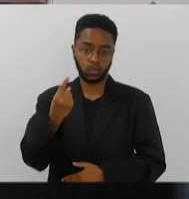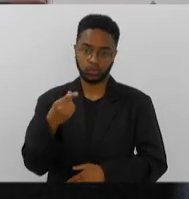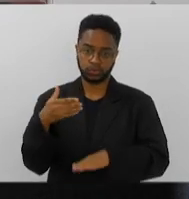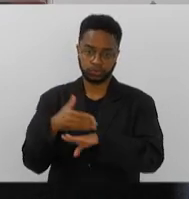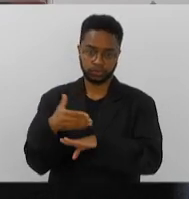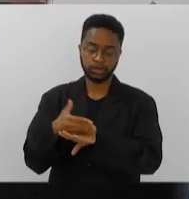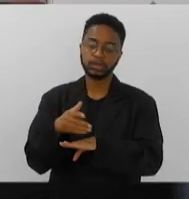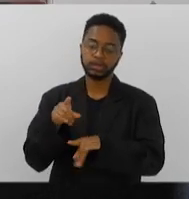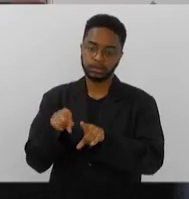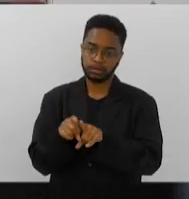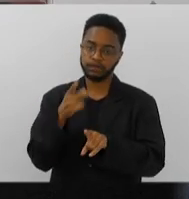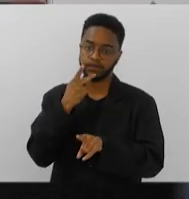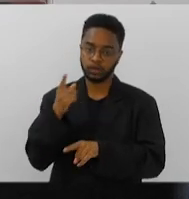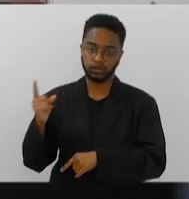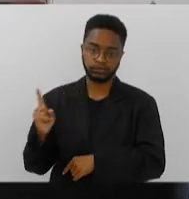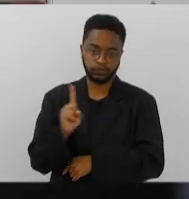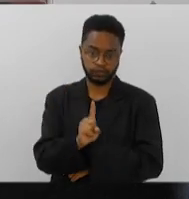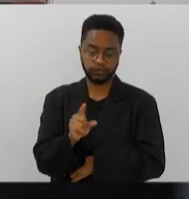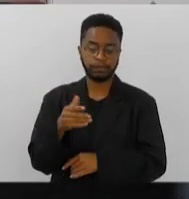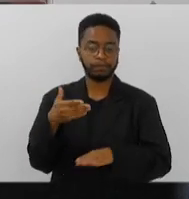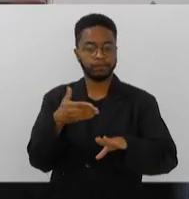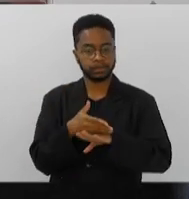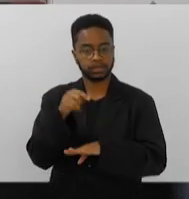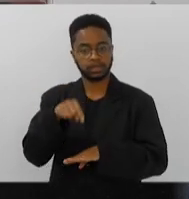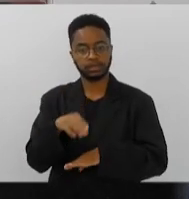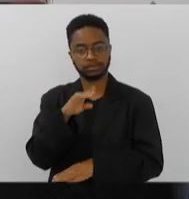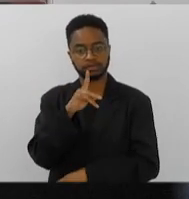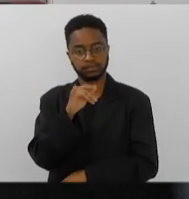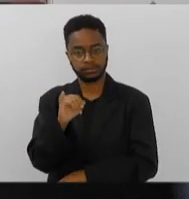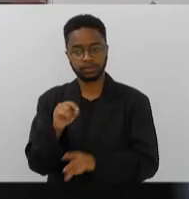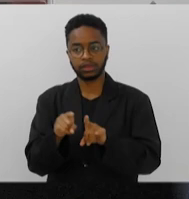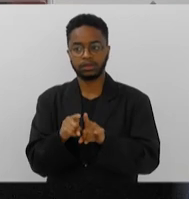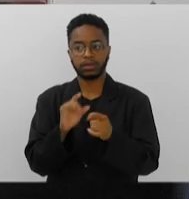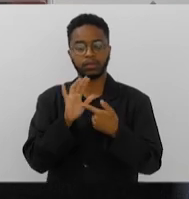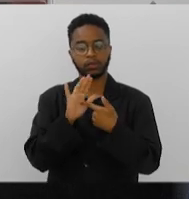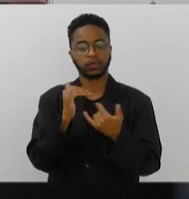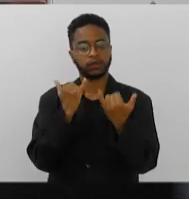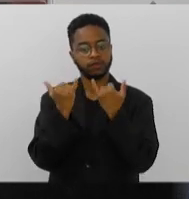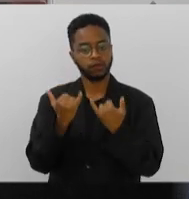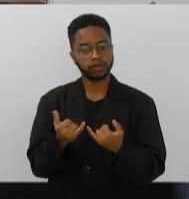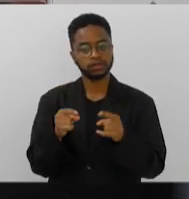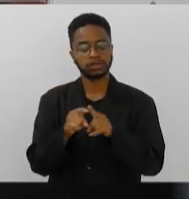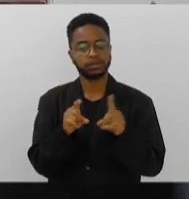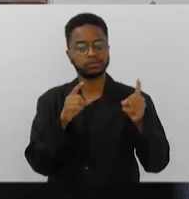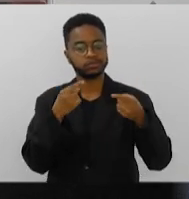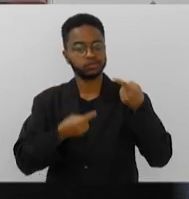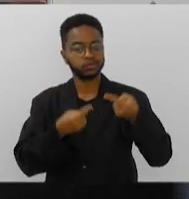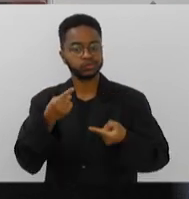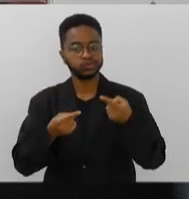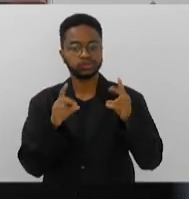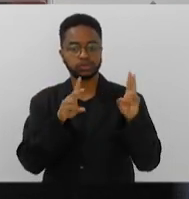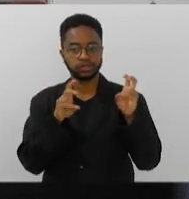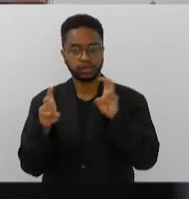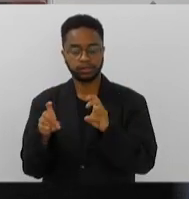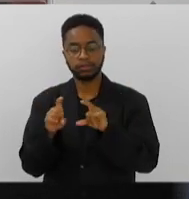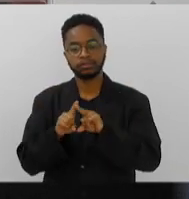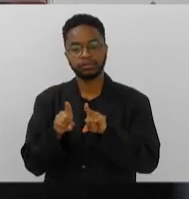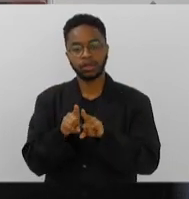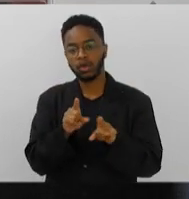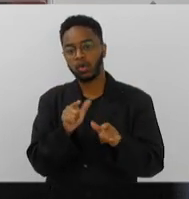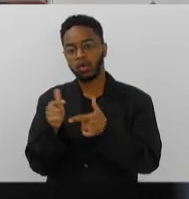colocou à disposição para participar, inclusive da CPI, para dar as informações, para falar sobre o tema, e alguns